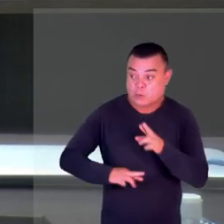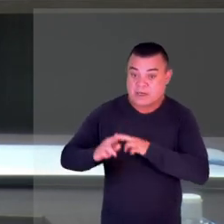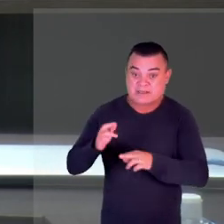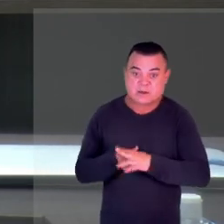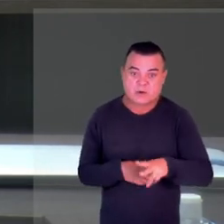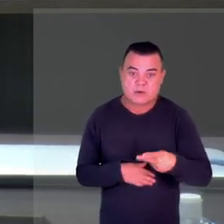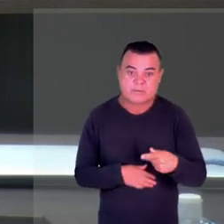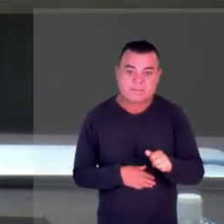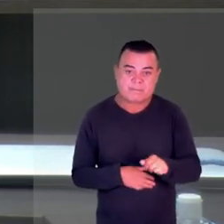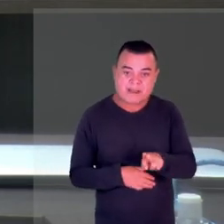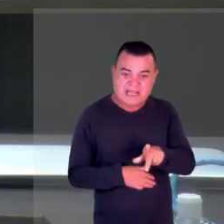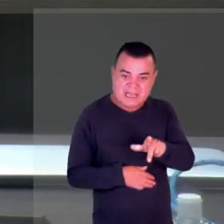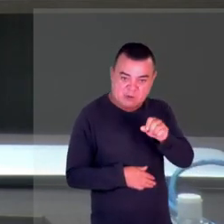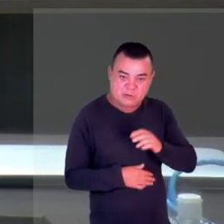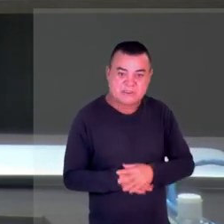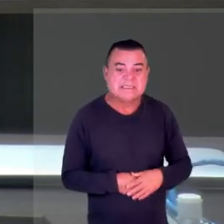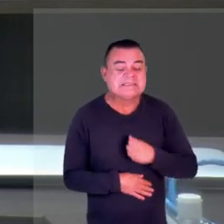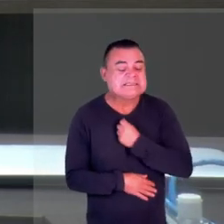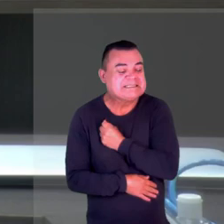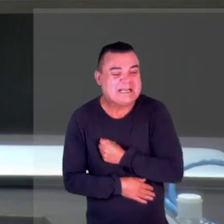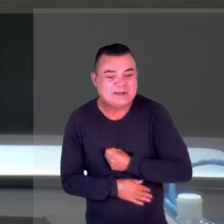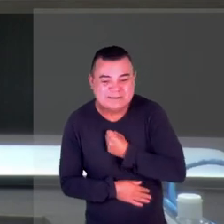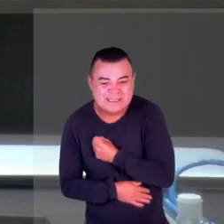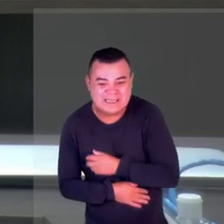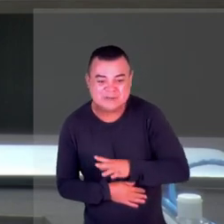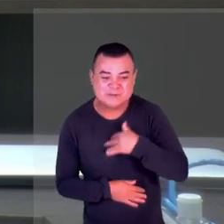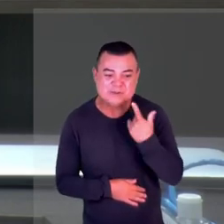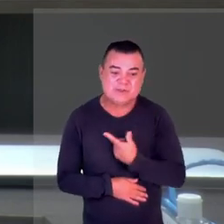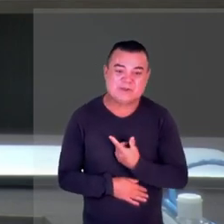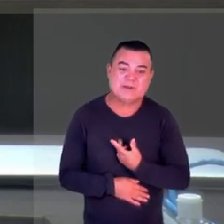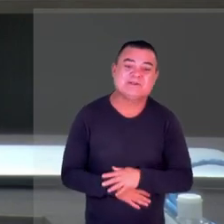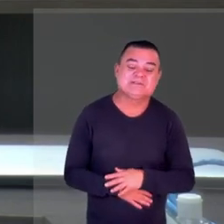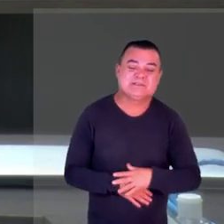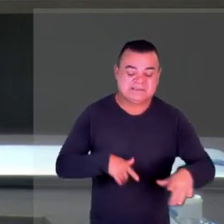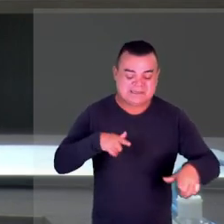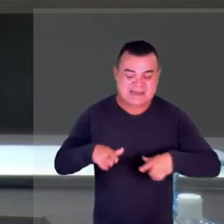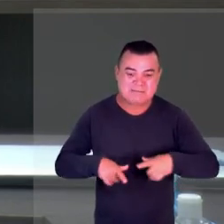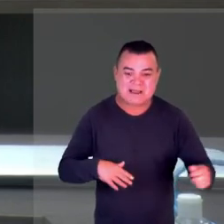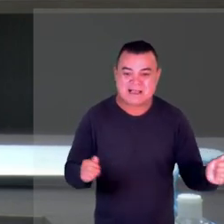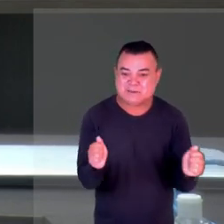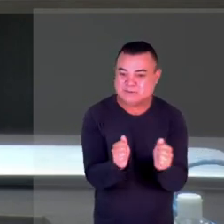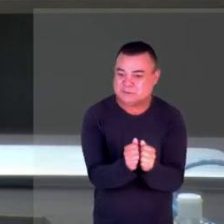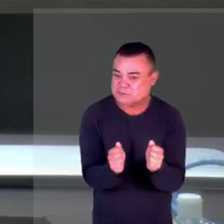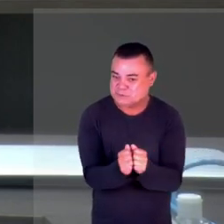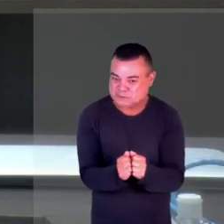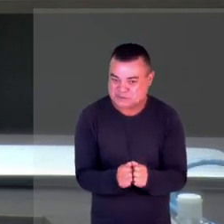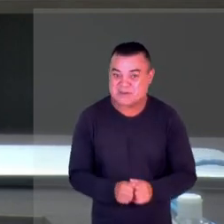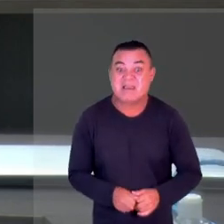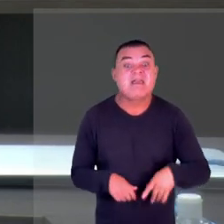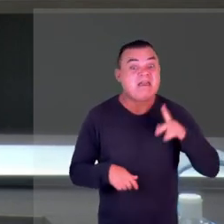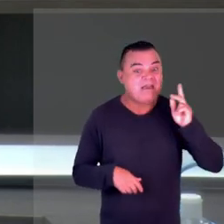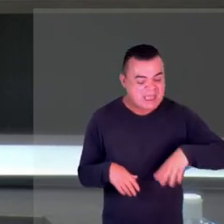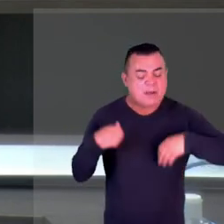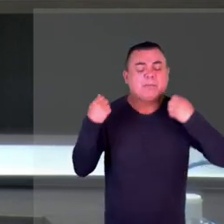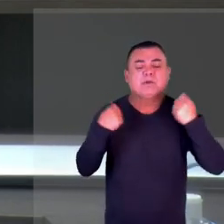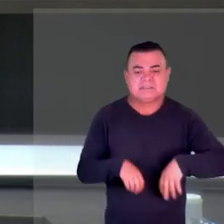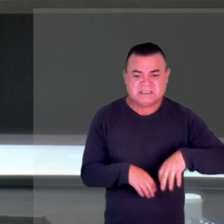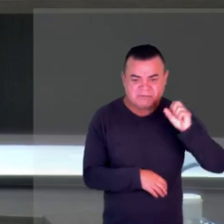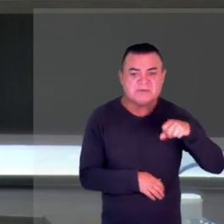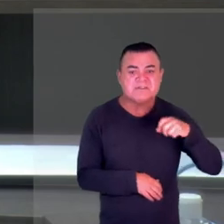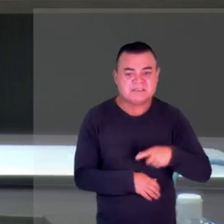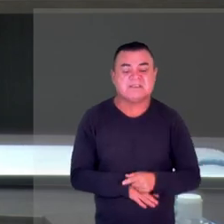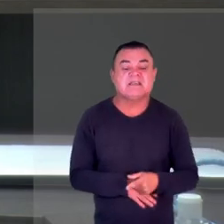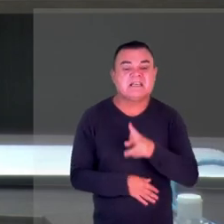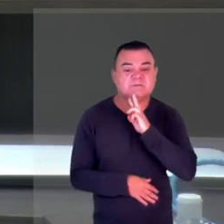Paulo saudades dos nossos tempos de atuação conjunta né e isso é possível sim respondendo ao